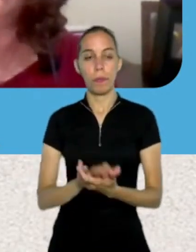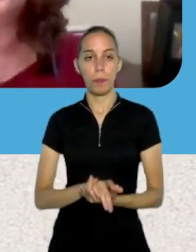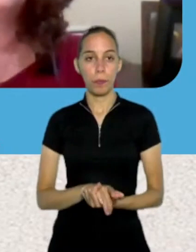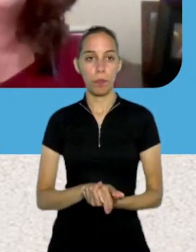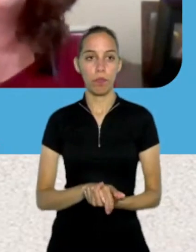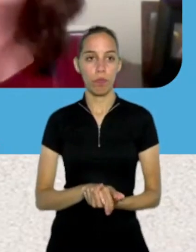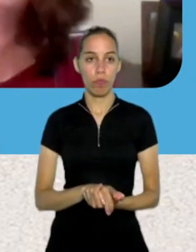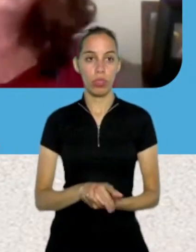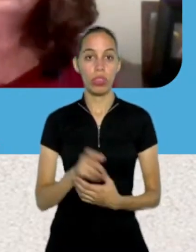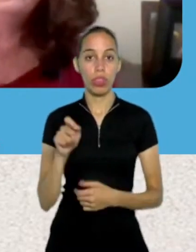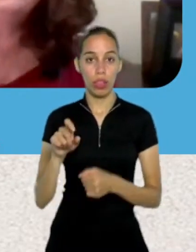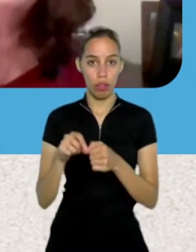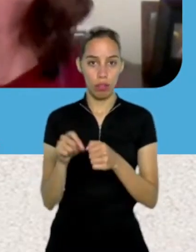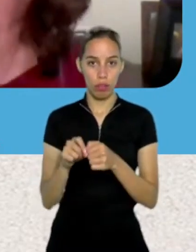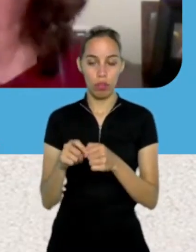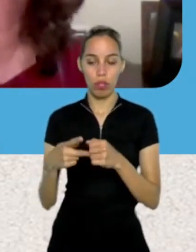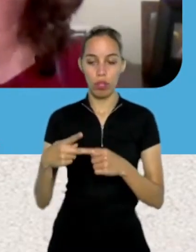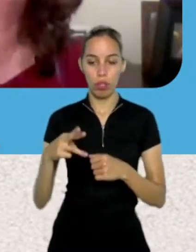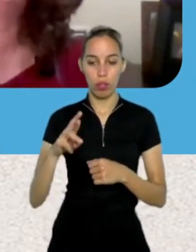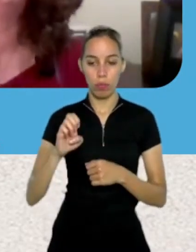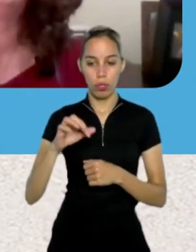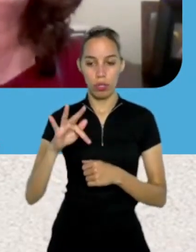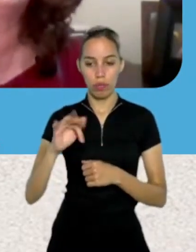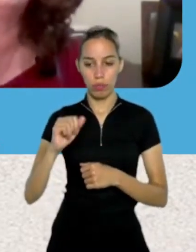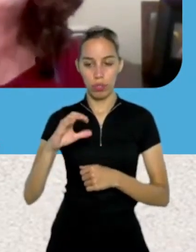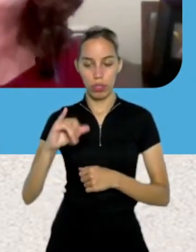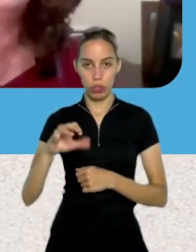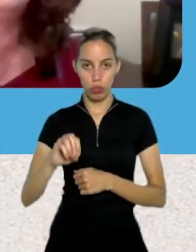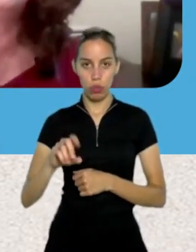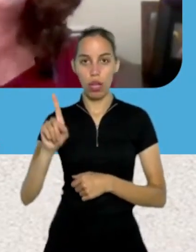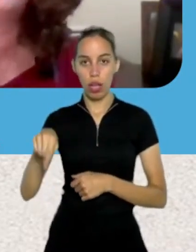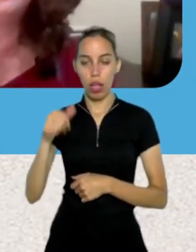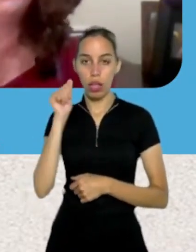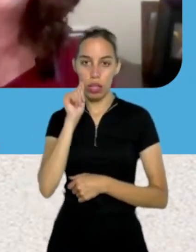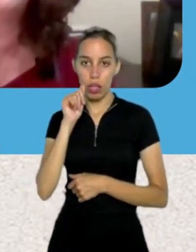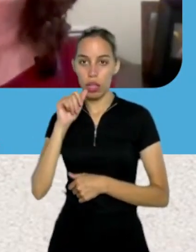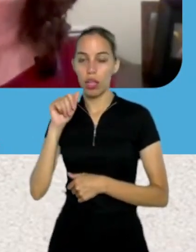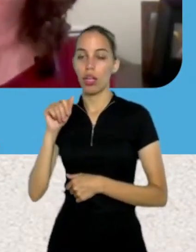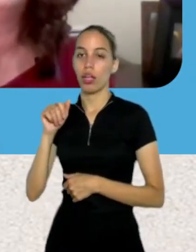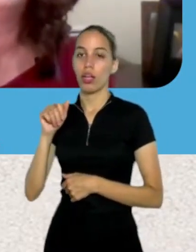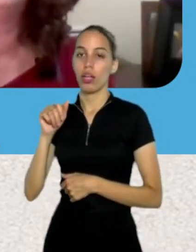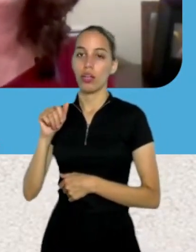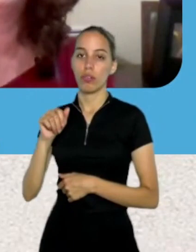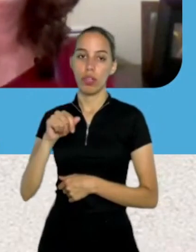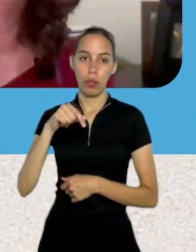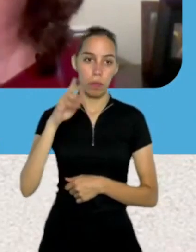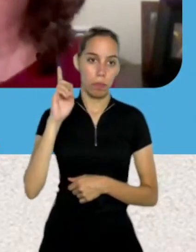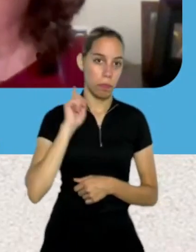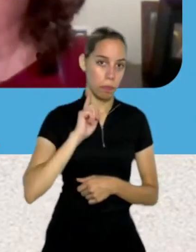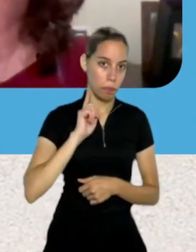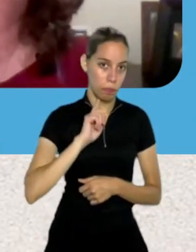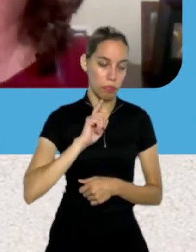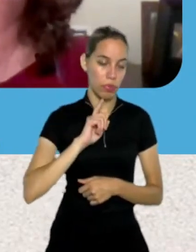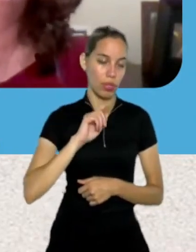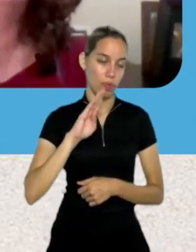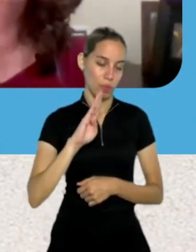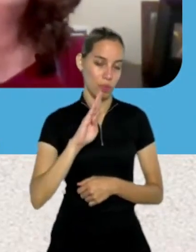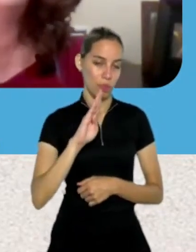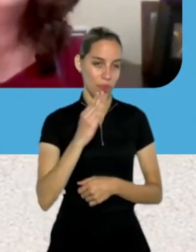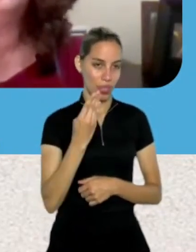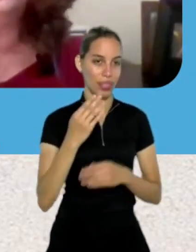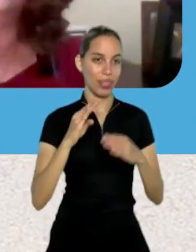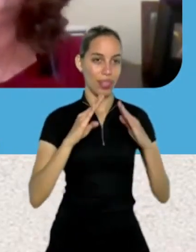o prefácio é a Adri Aleixo, né? Que é uma poeta também que mora em BH, mineira, né? Que